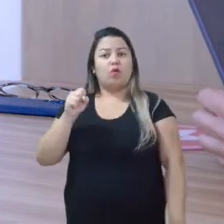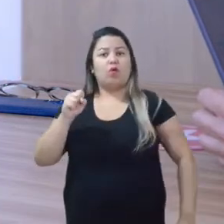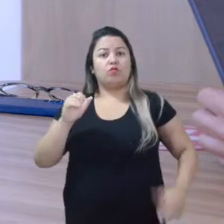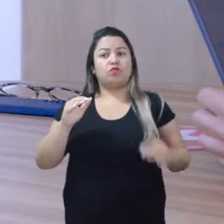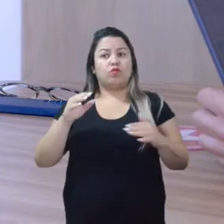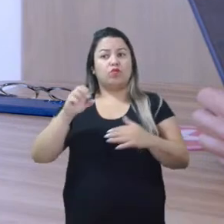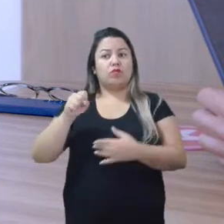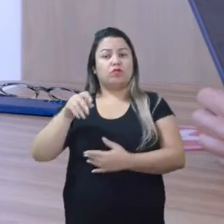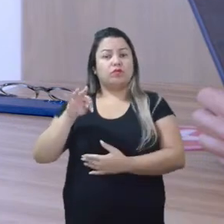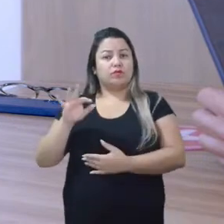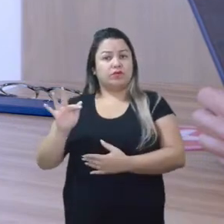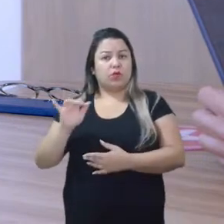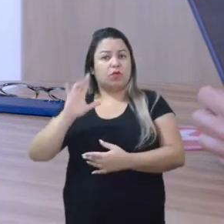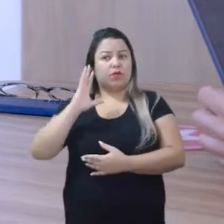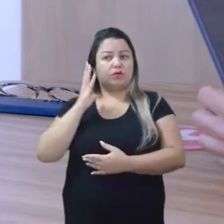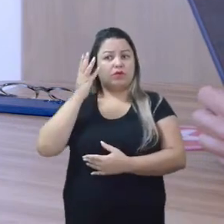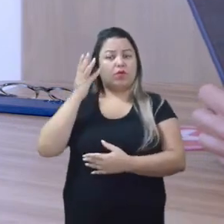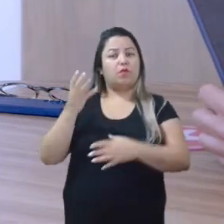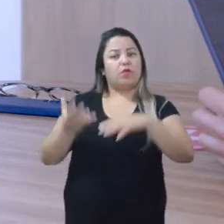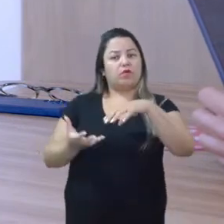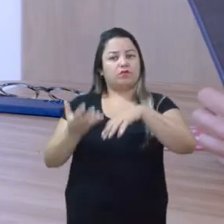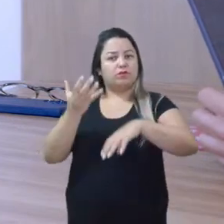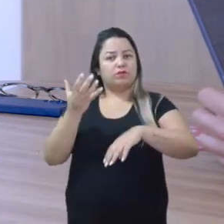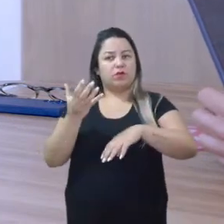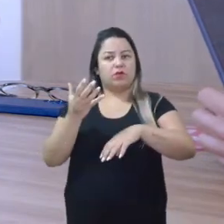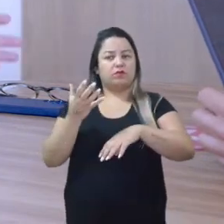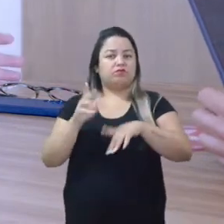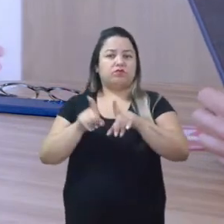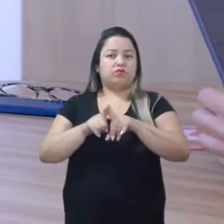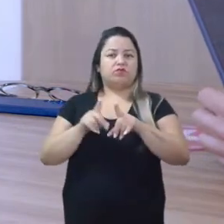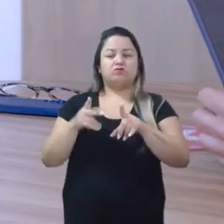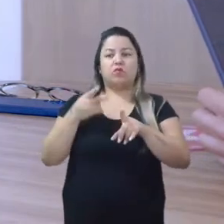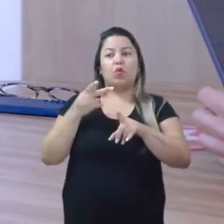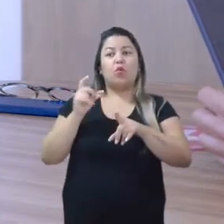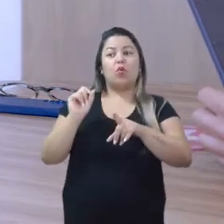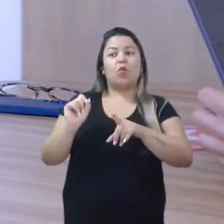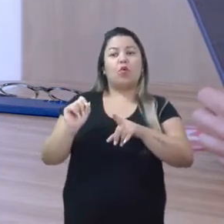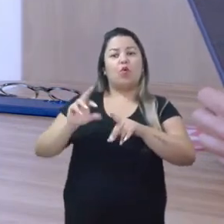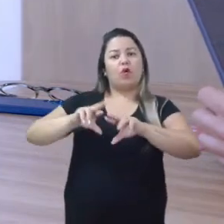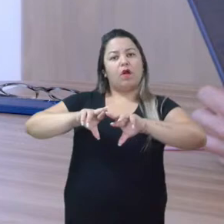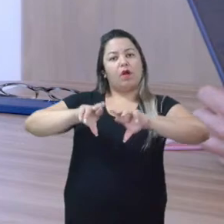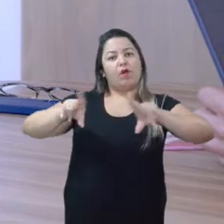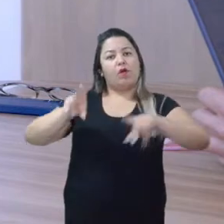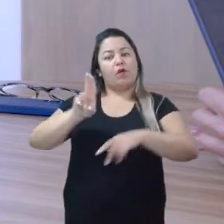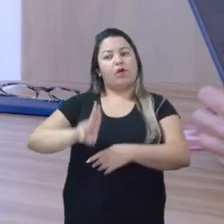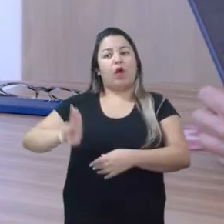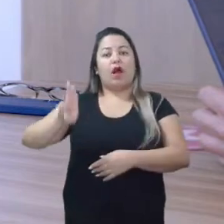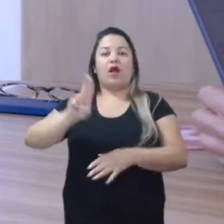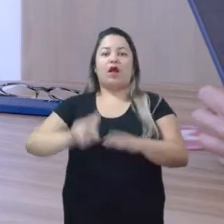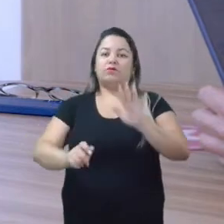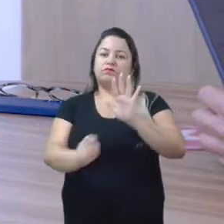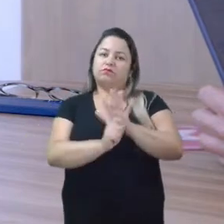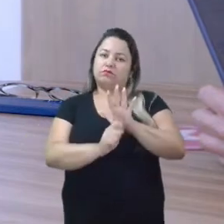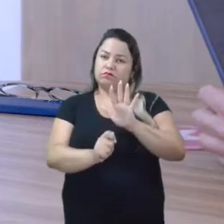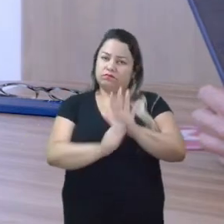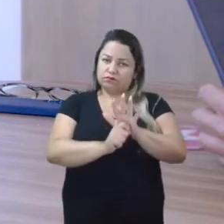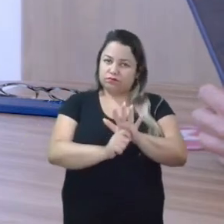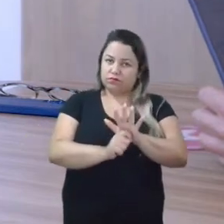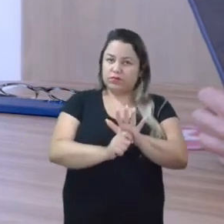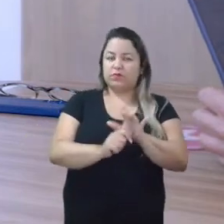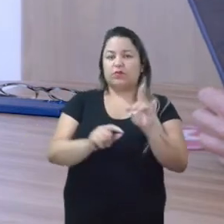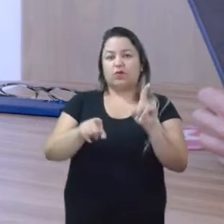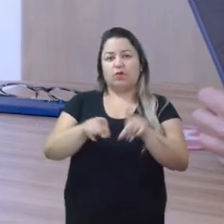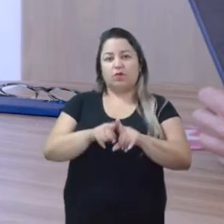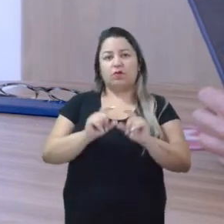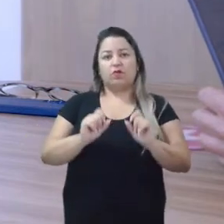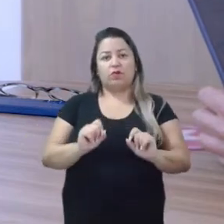decisão, porque o Congresso não estabeleceu o que seria a diferenciação entre o usuário e o traficante de drogas. Então, o Supremo muitas vezes é instado